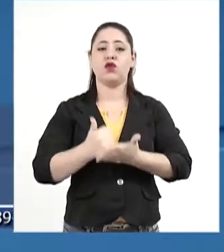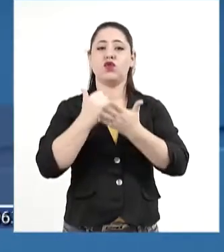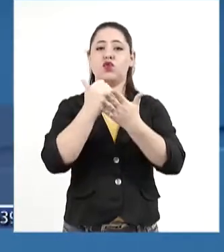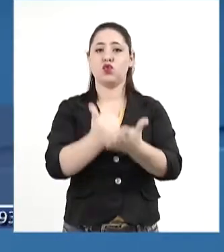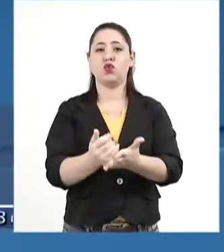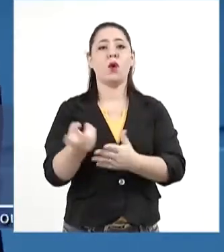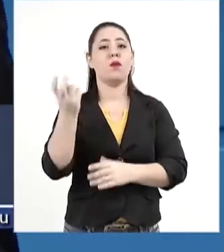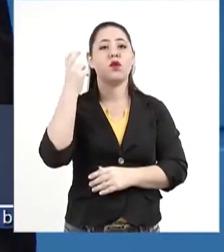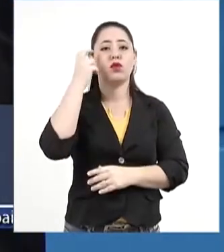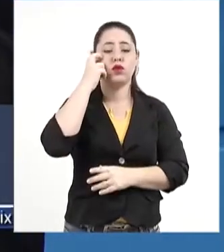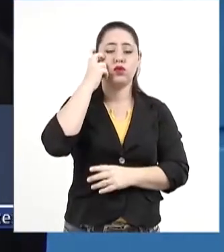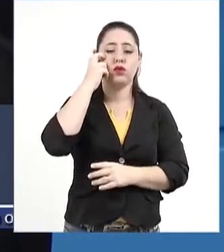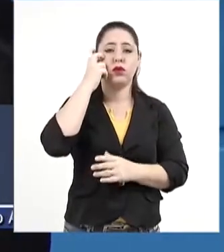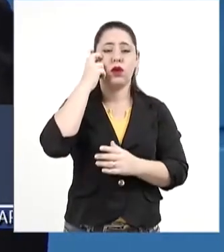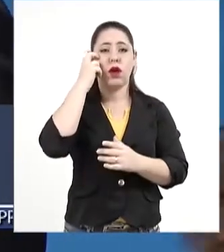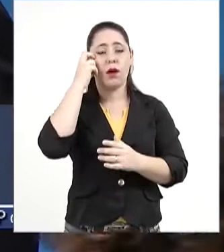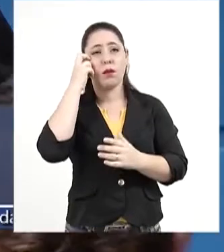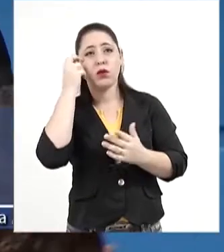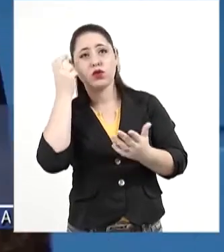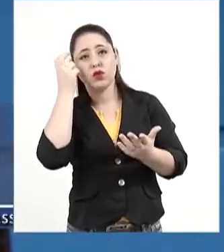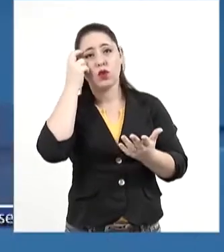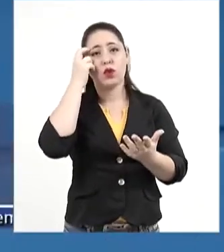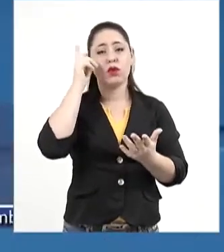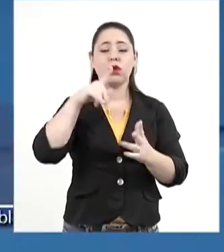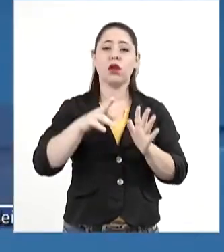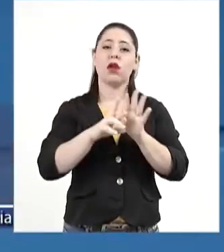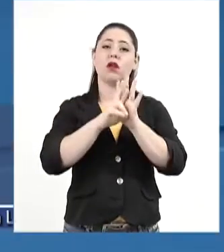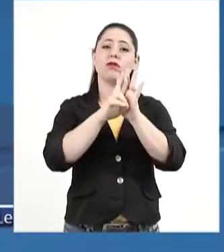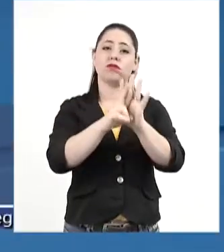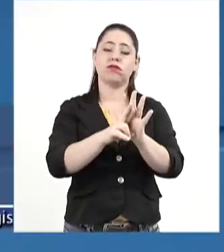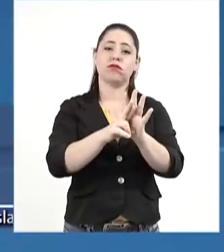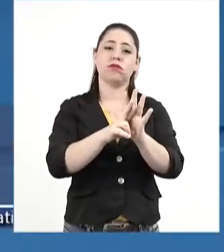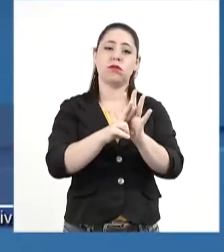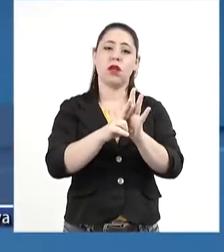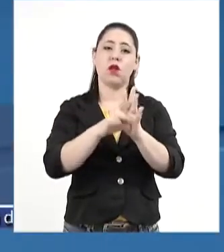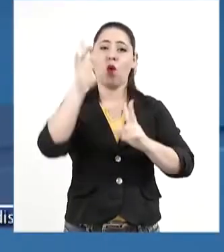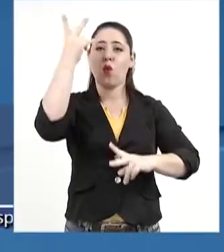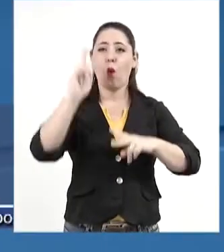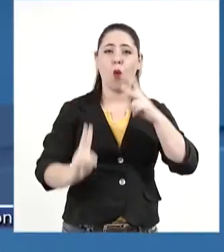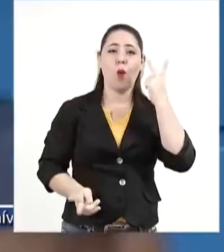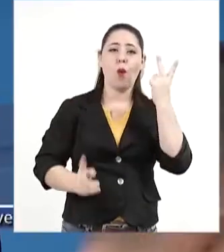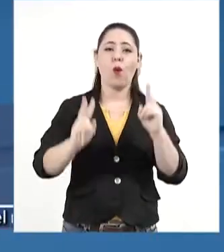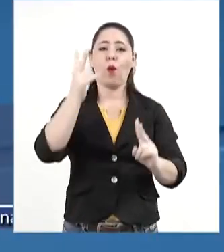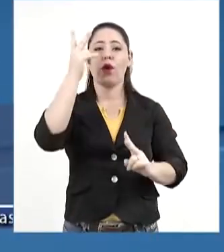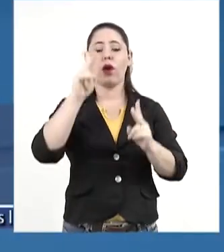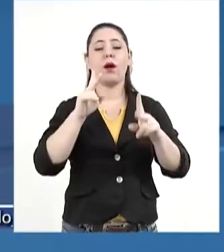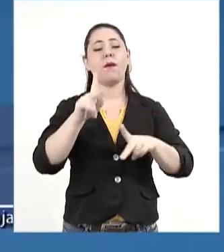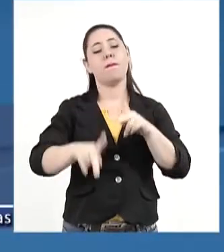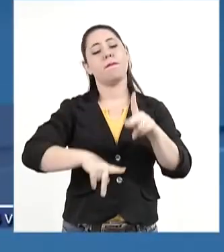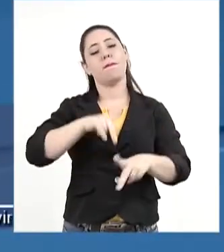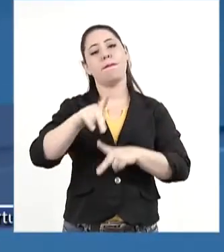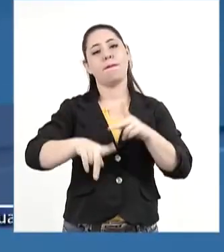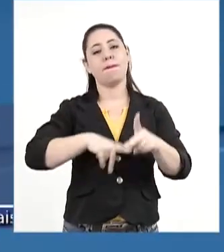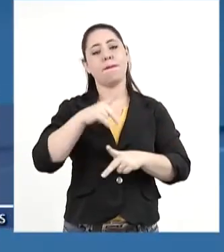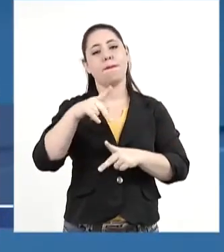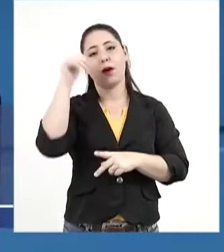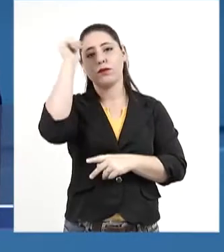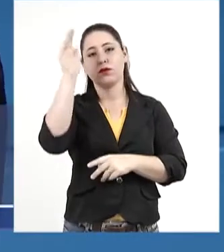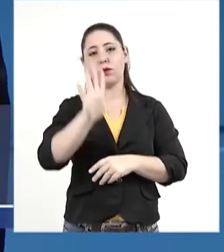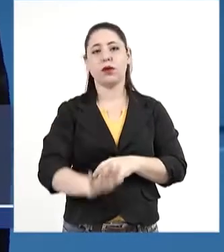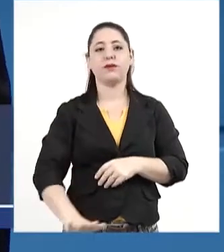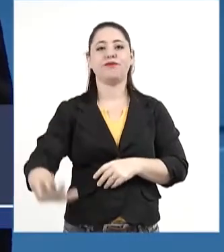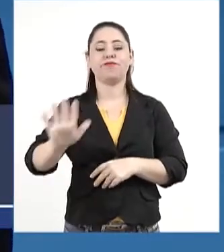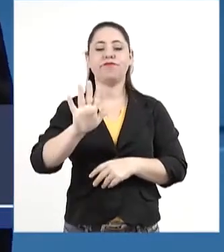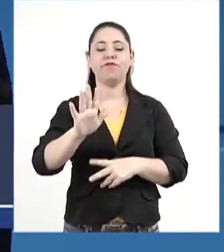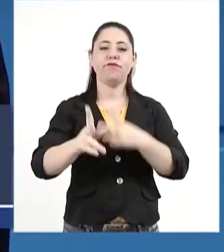nada contribui o que representa o carnaval, né, para o povo brasileiro. E